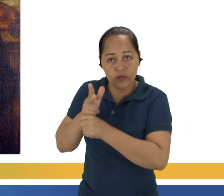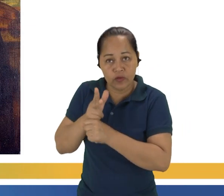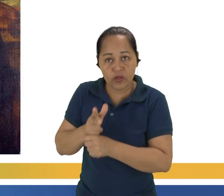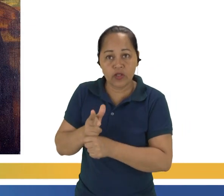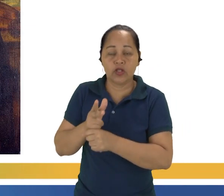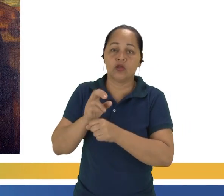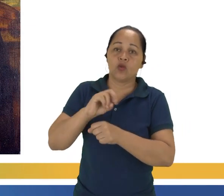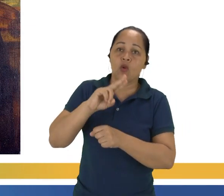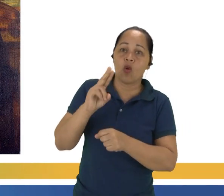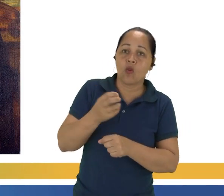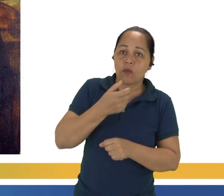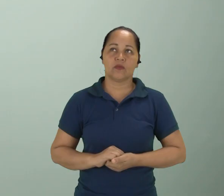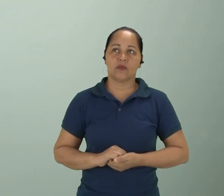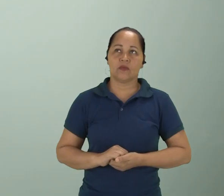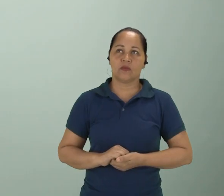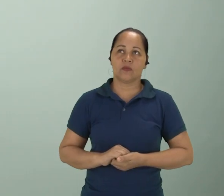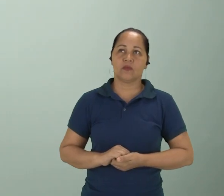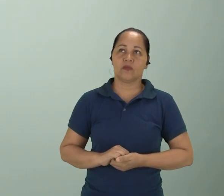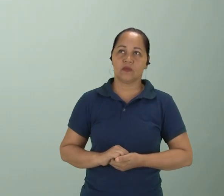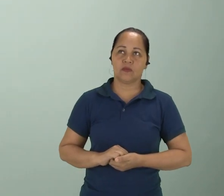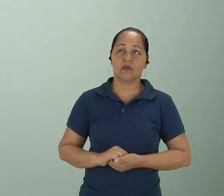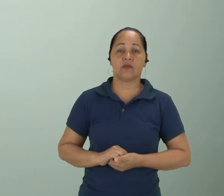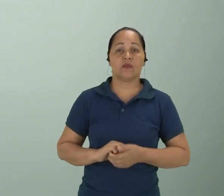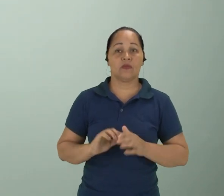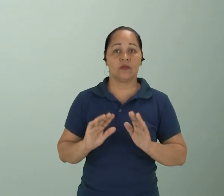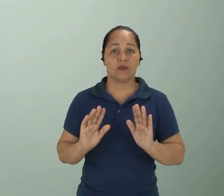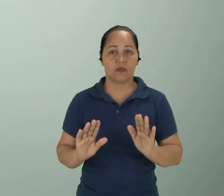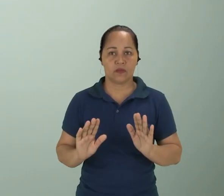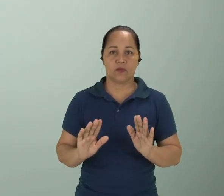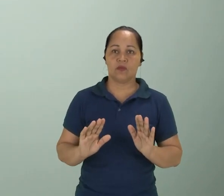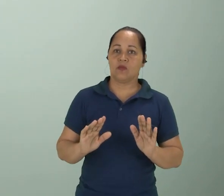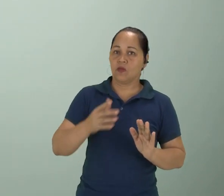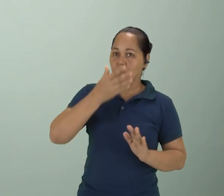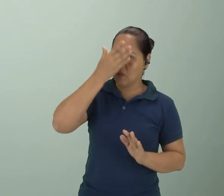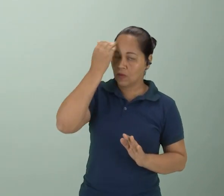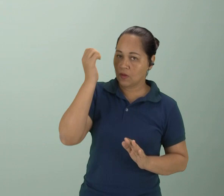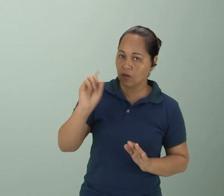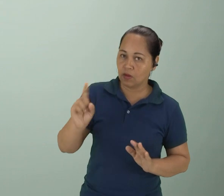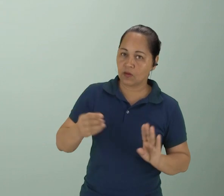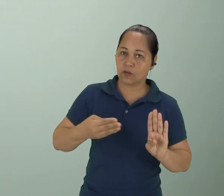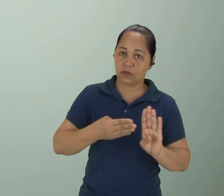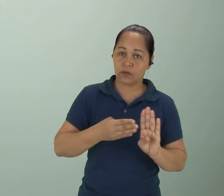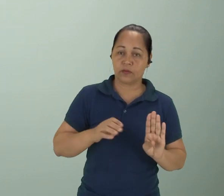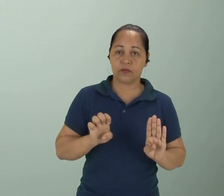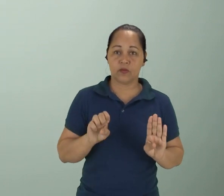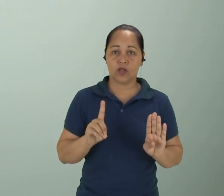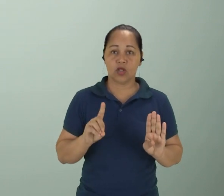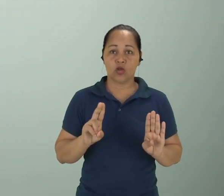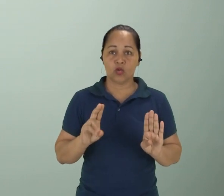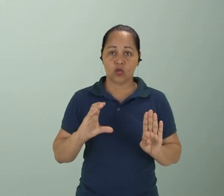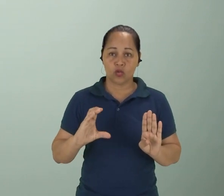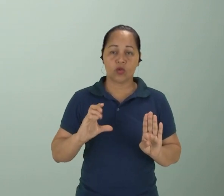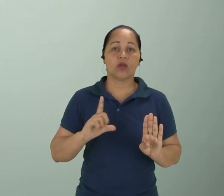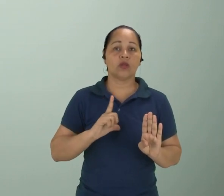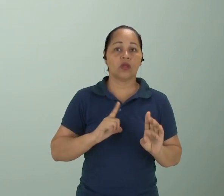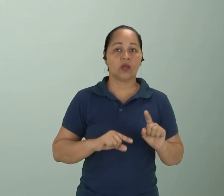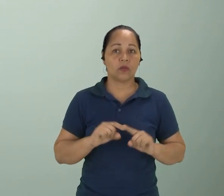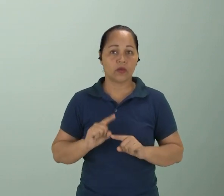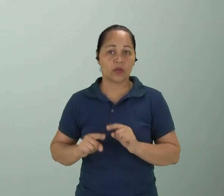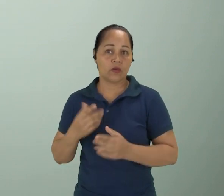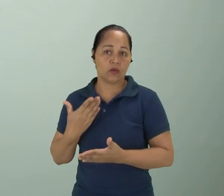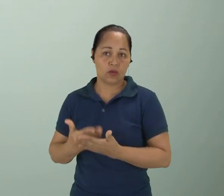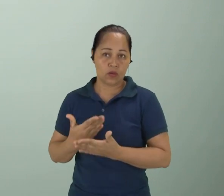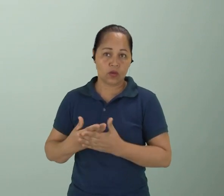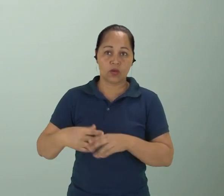compartilhe com seus colegas e professores ai não esqueçam acessem a nossa plataforma educ onde tem mais material onde vocês podem